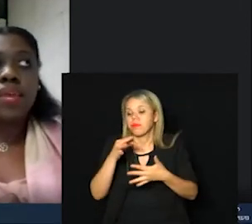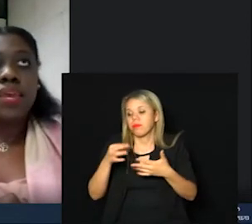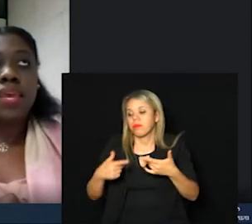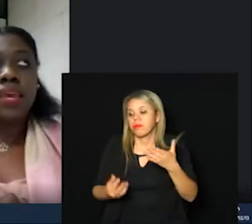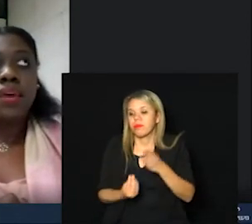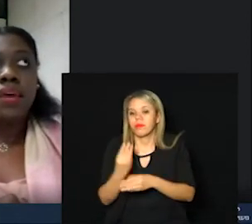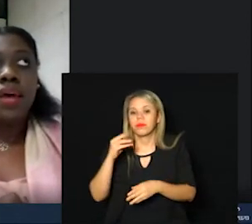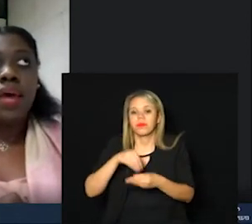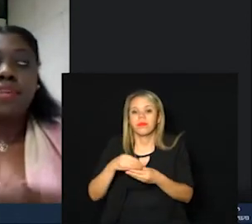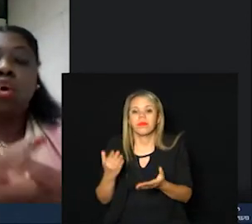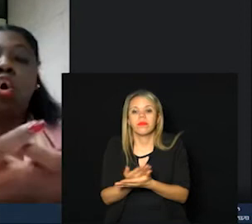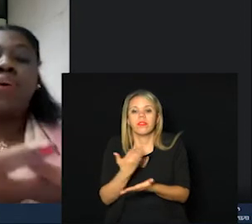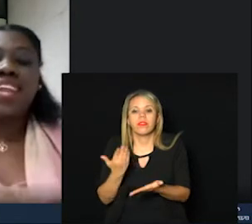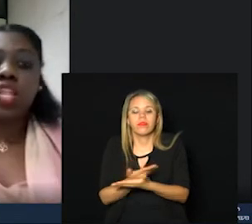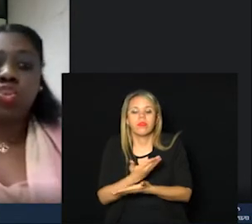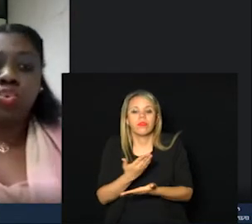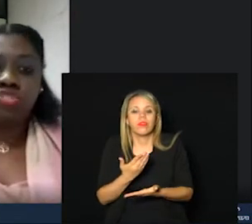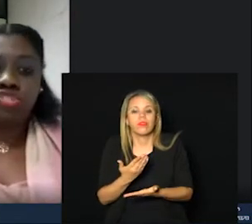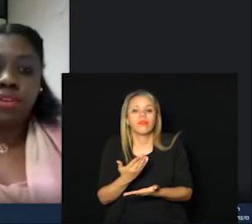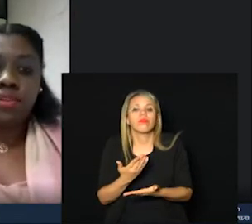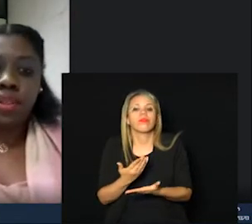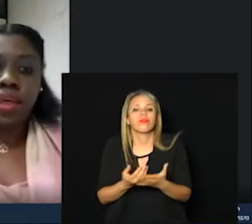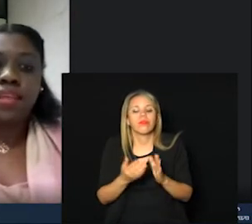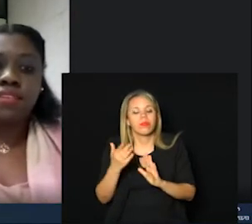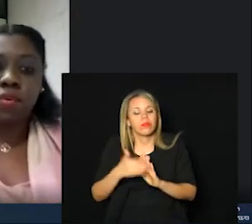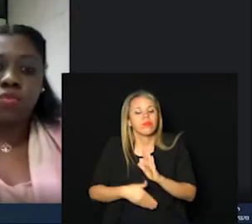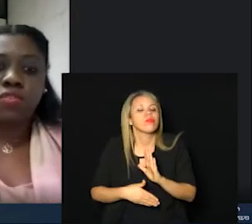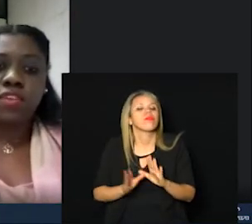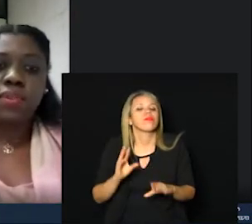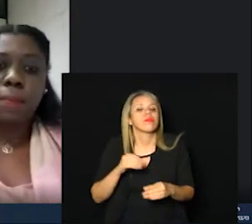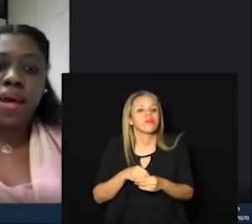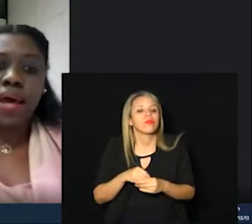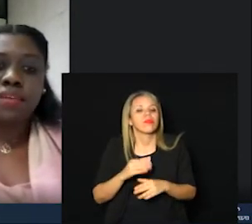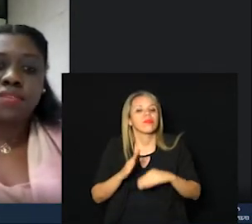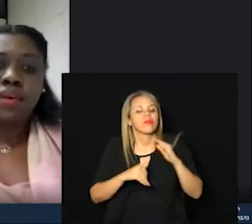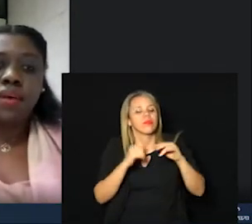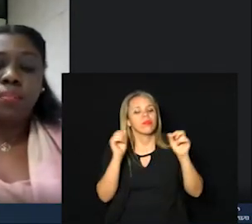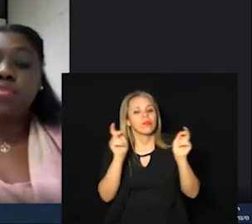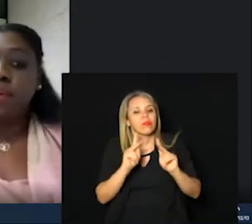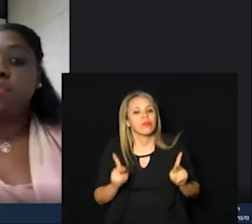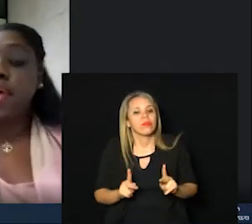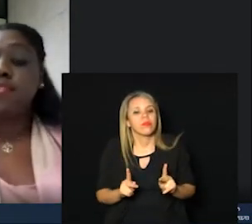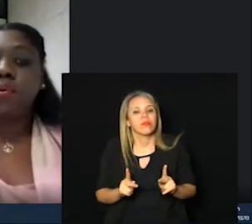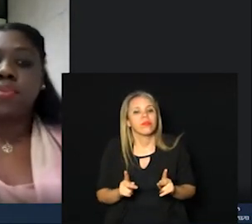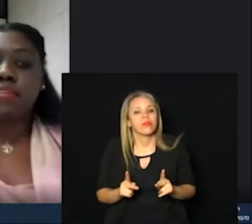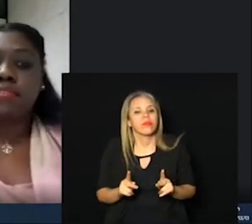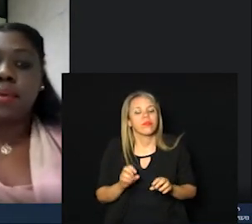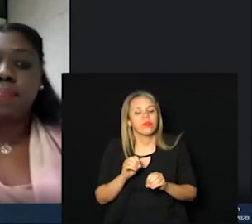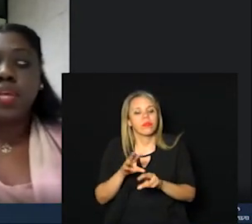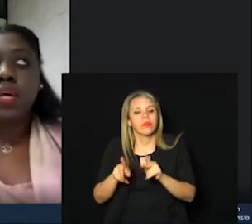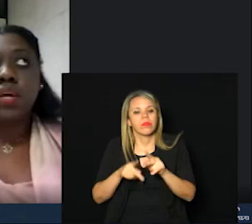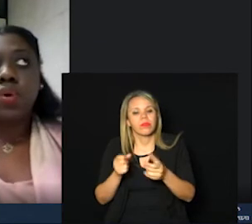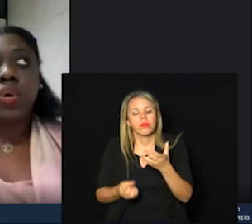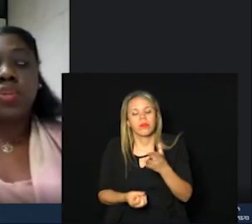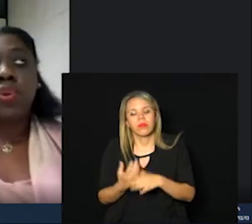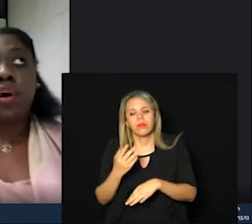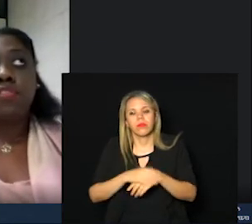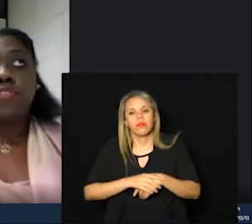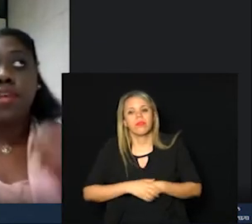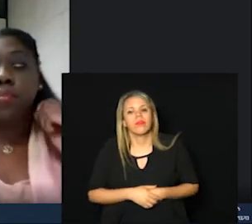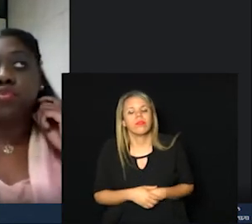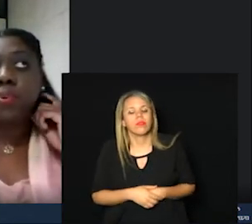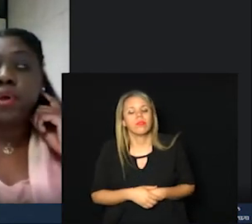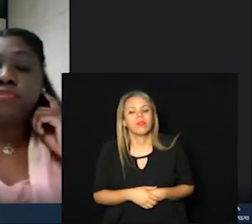Para que essa concretude, né, dessa construção da paz pudesse acontecer. Quando